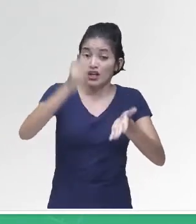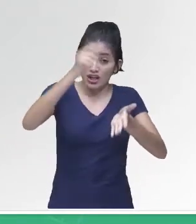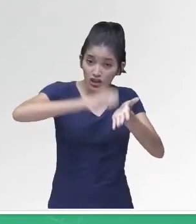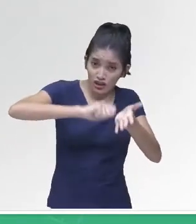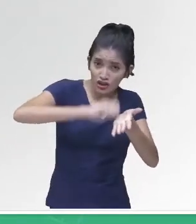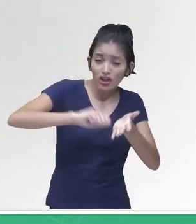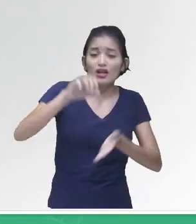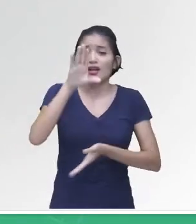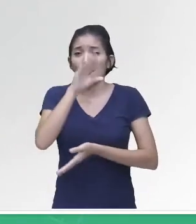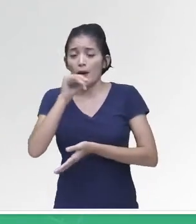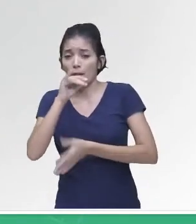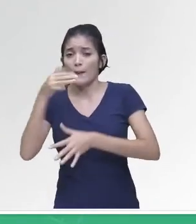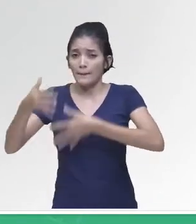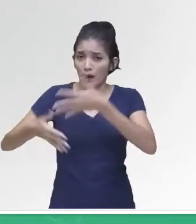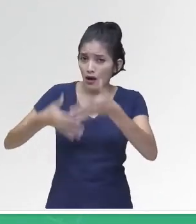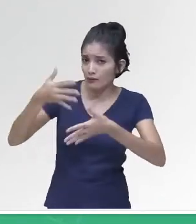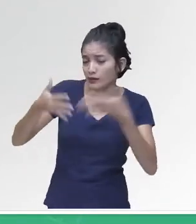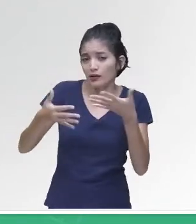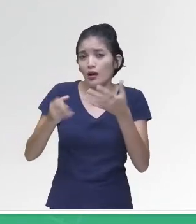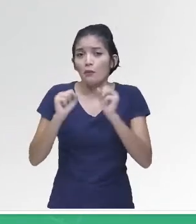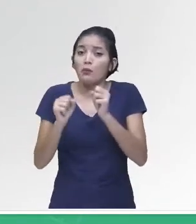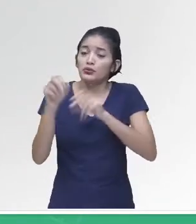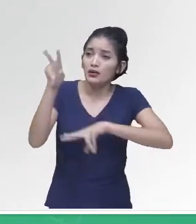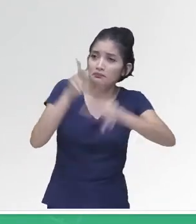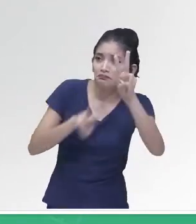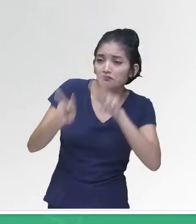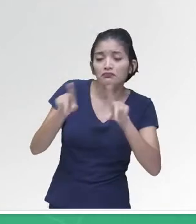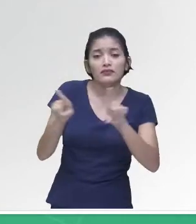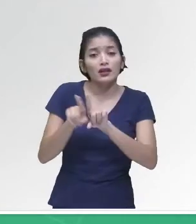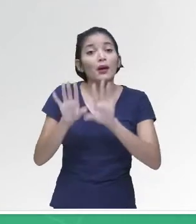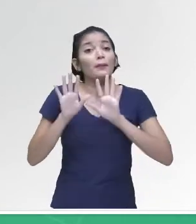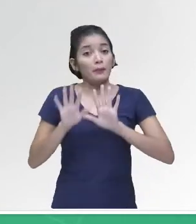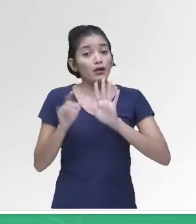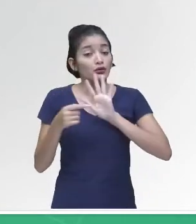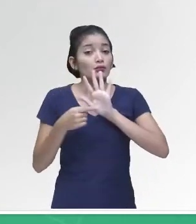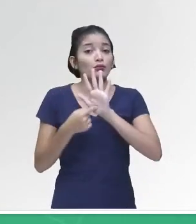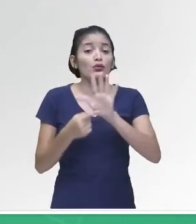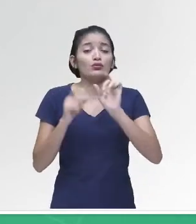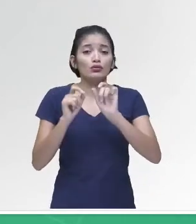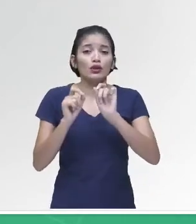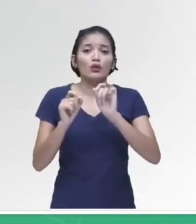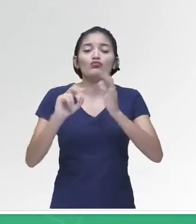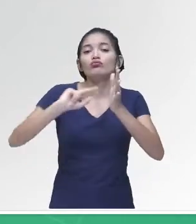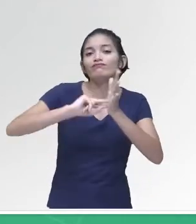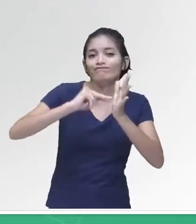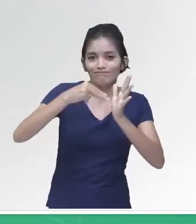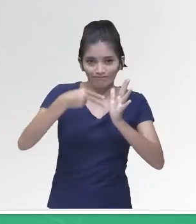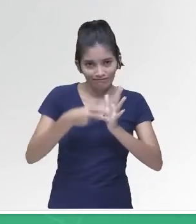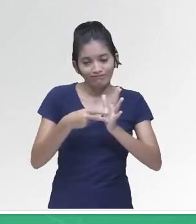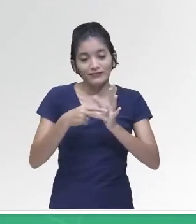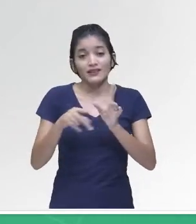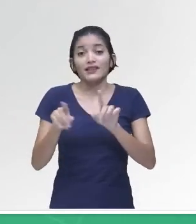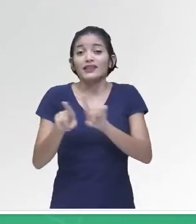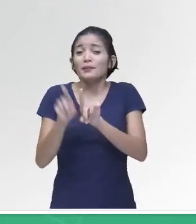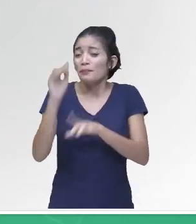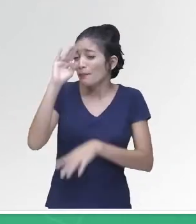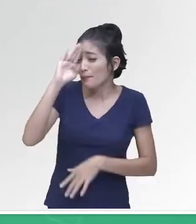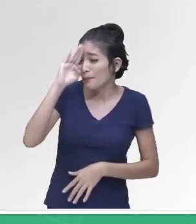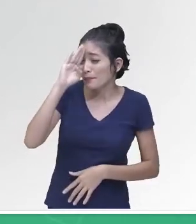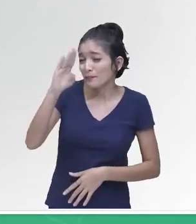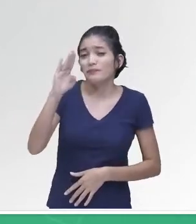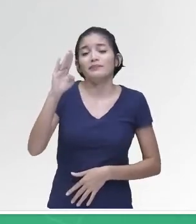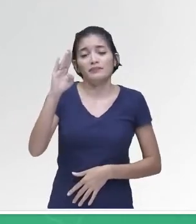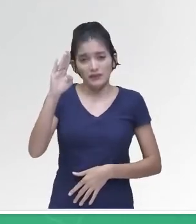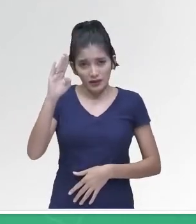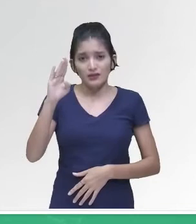que é falado, que pode ser apenas visual, mas que traz uma mensagem e que principalmente